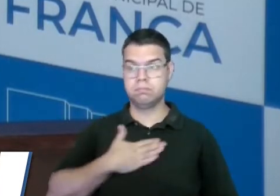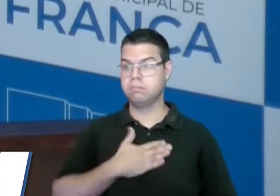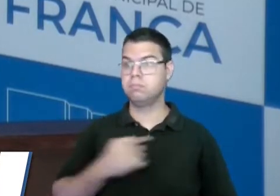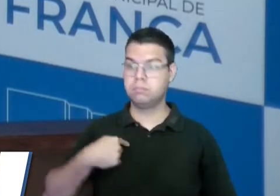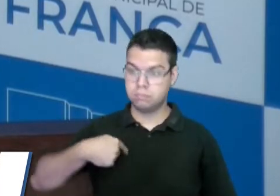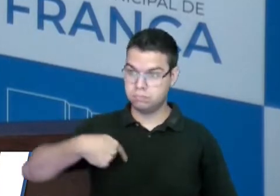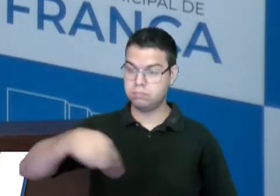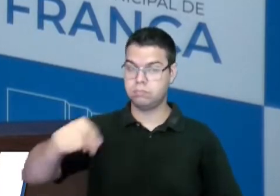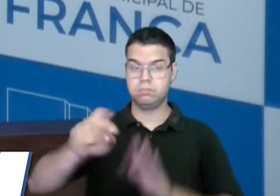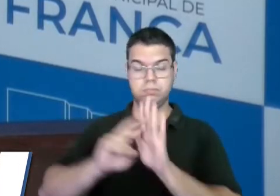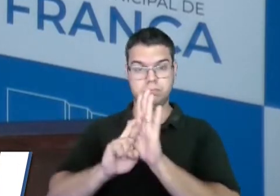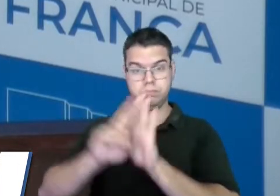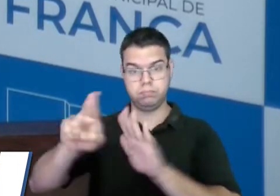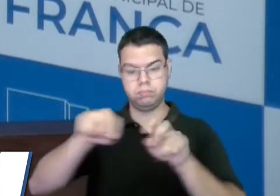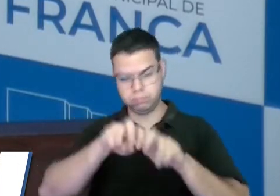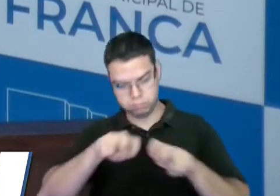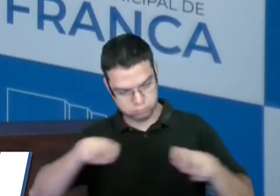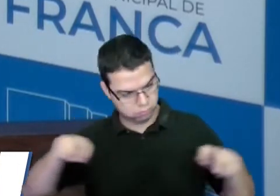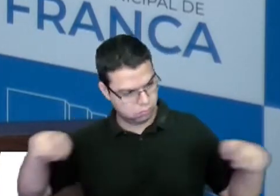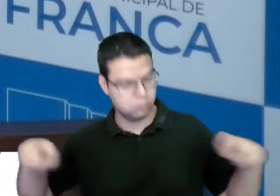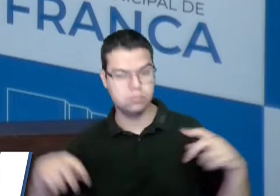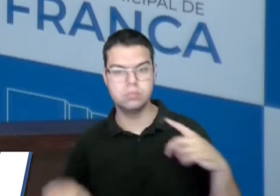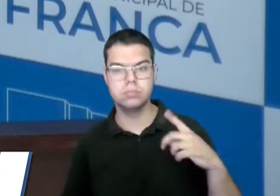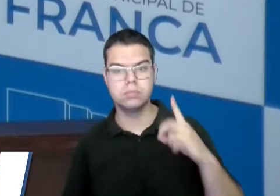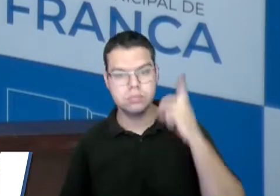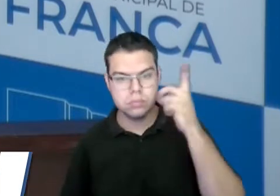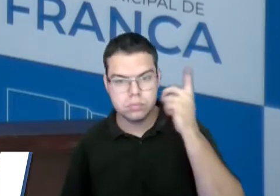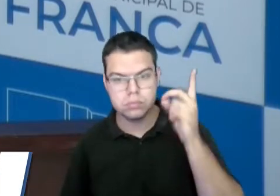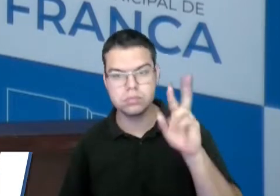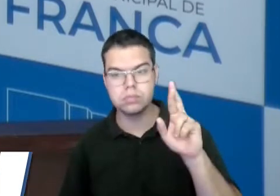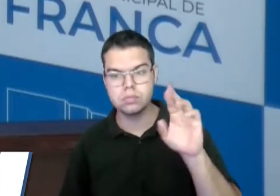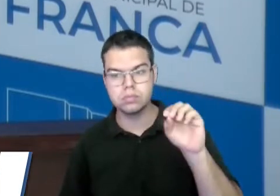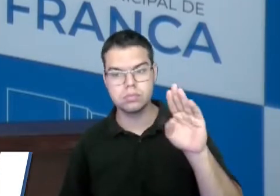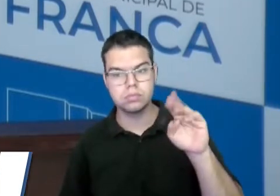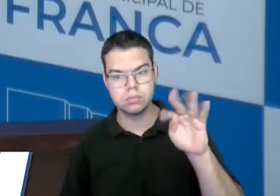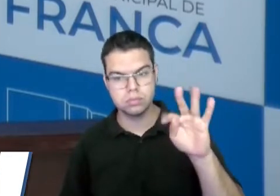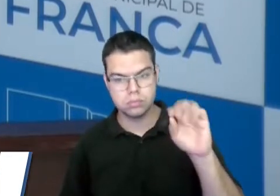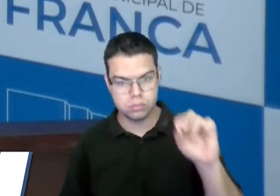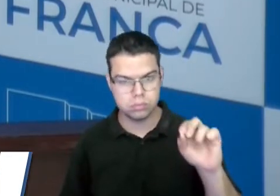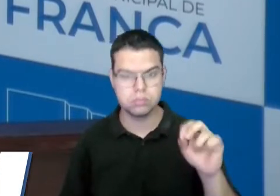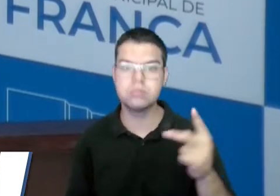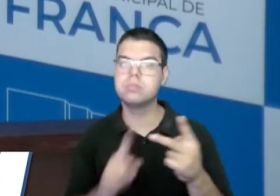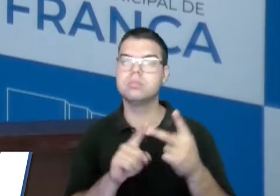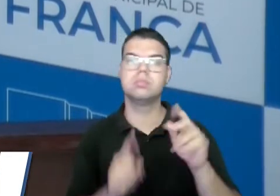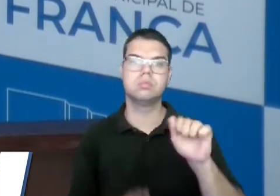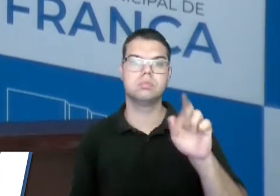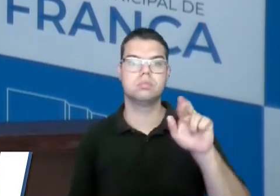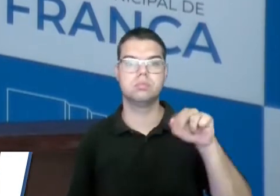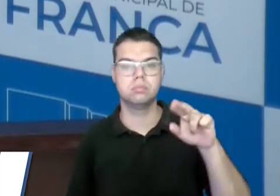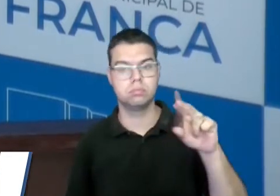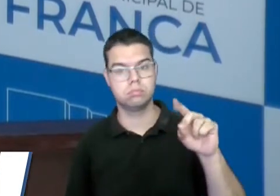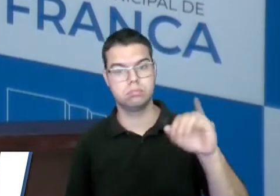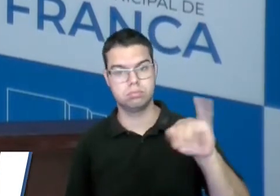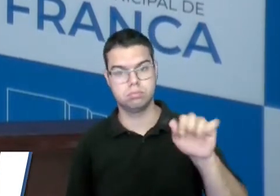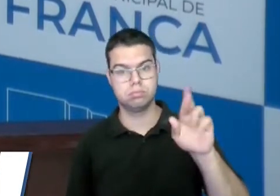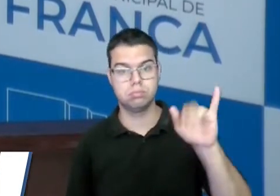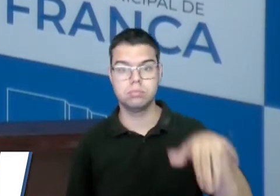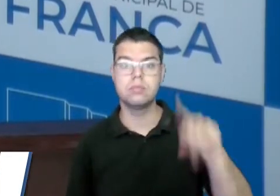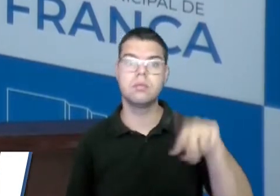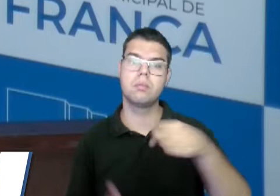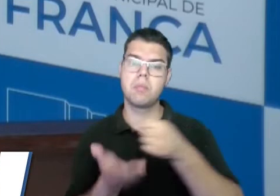naquela mesa, ao lado do deputado Roberto Engler, ao lado do deputado Arnaldo Jardim, que para mim são os pilares dessa região,